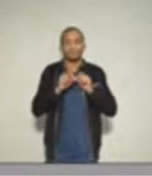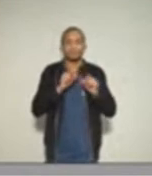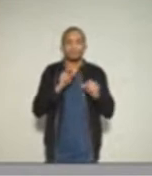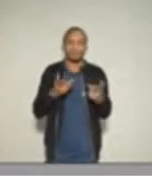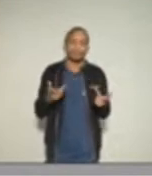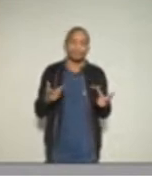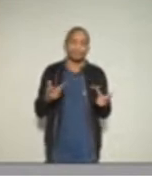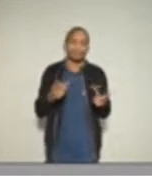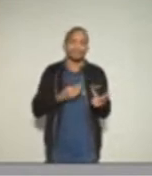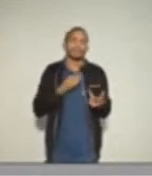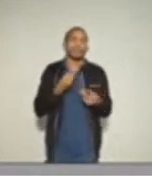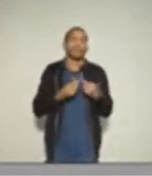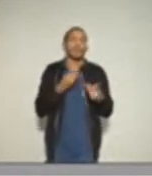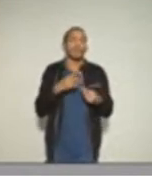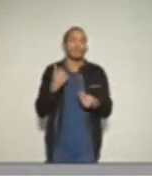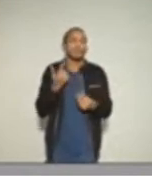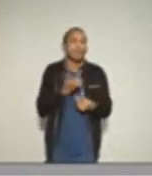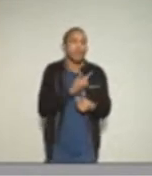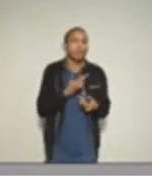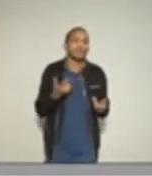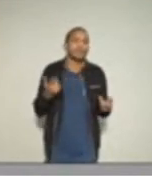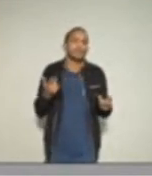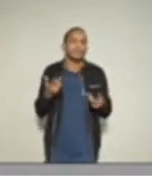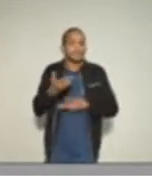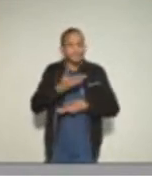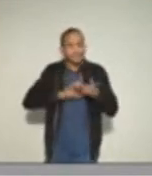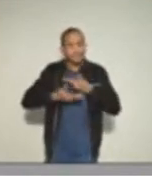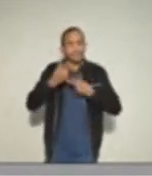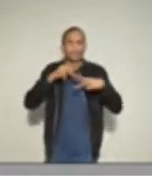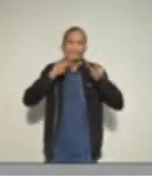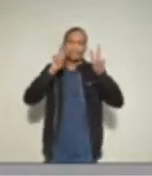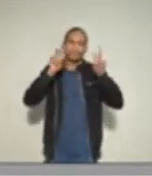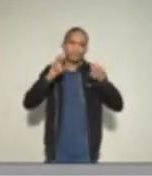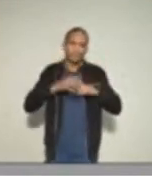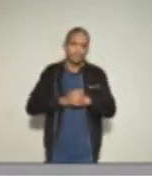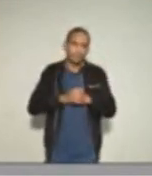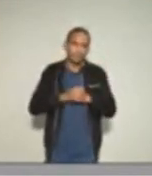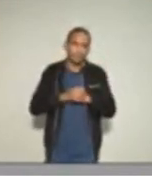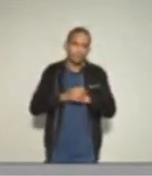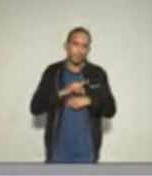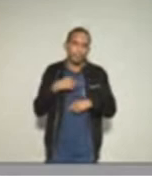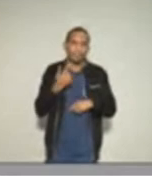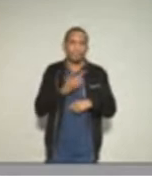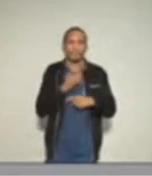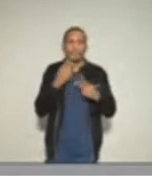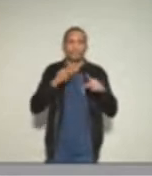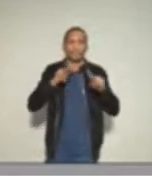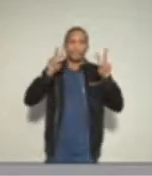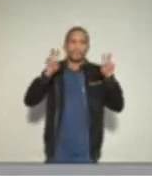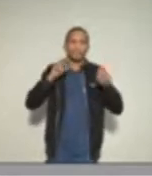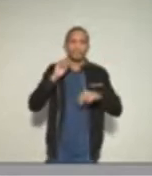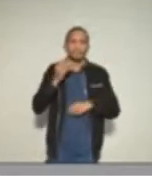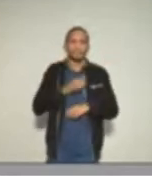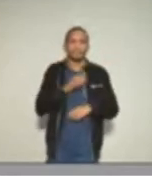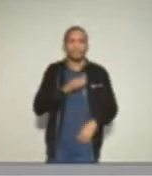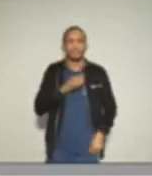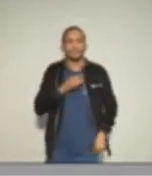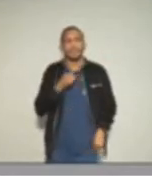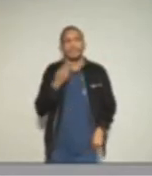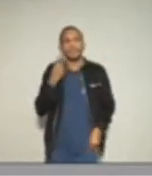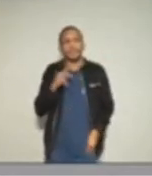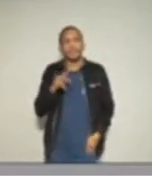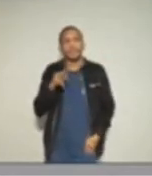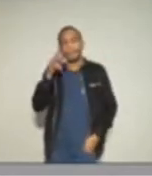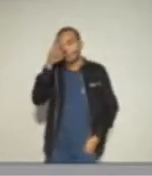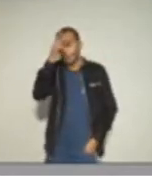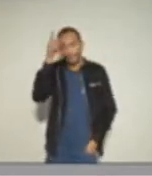imprensa, da forma como nós vamos tratar desse assunto. Se nós vamos fazer desse assunto um tema para bater no prefeito, ou